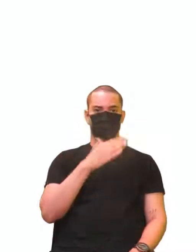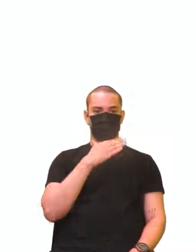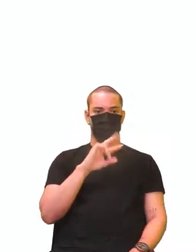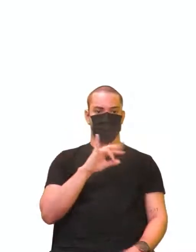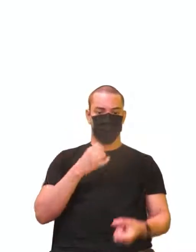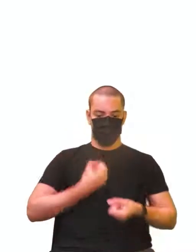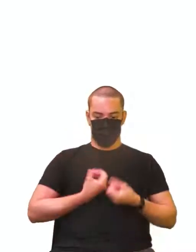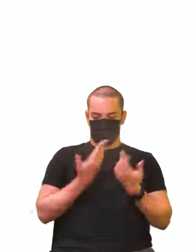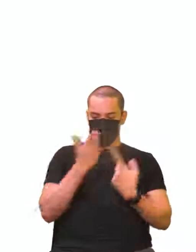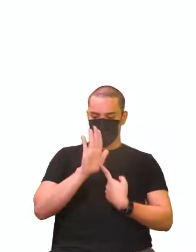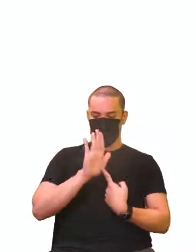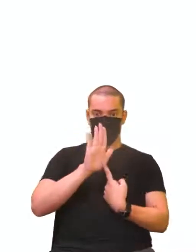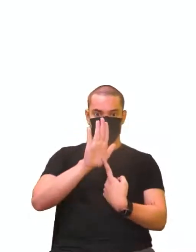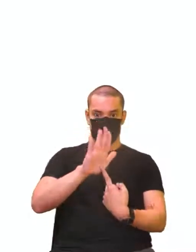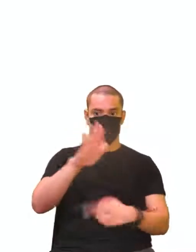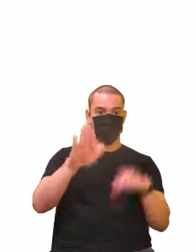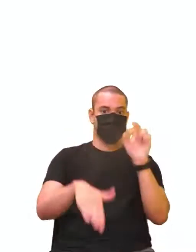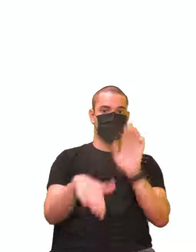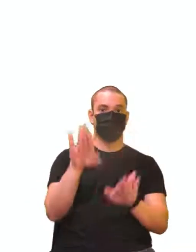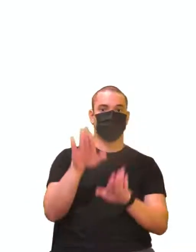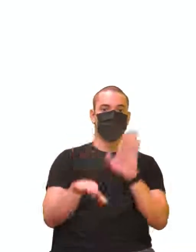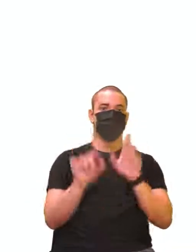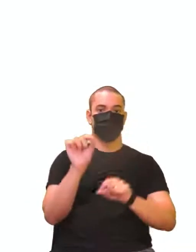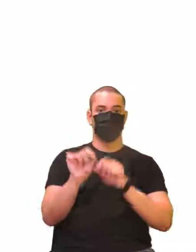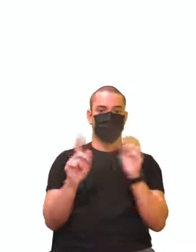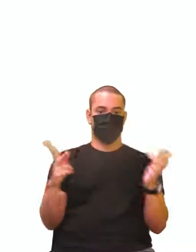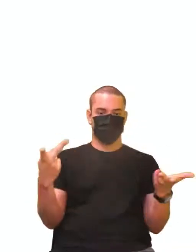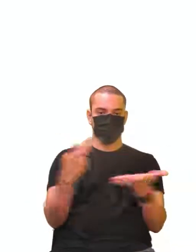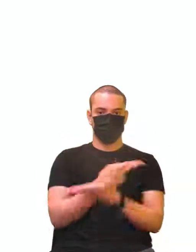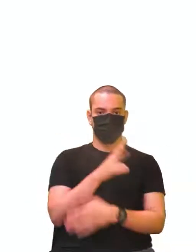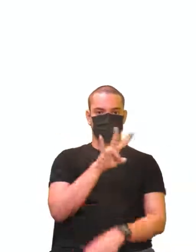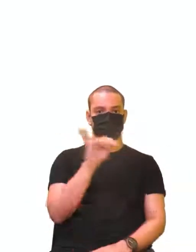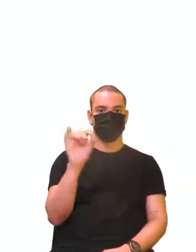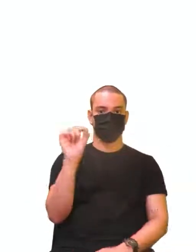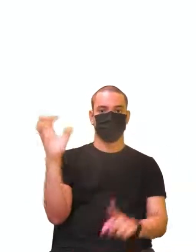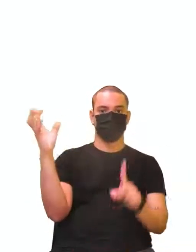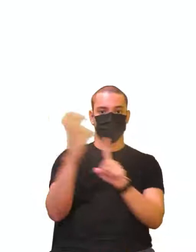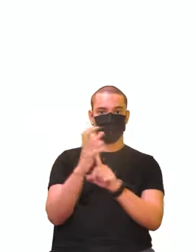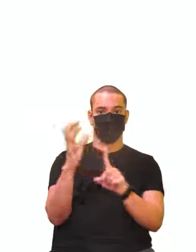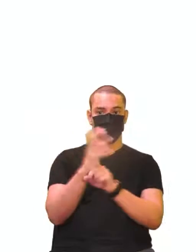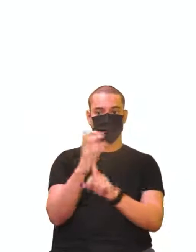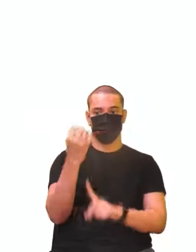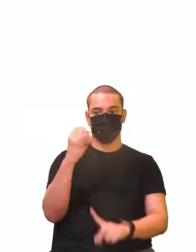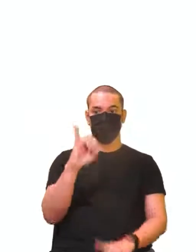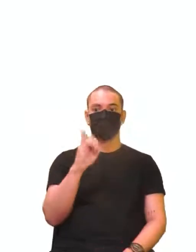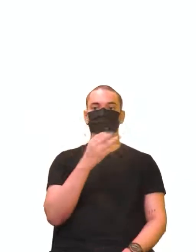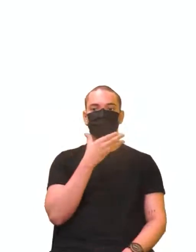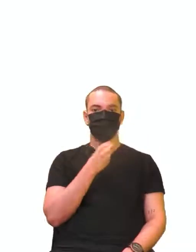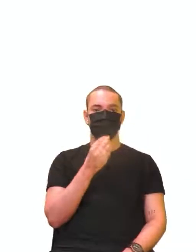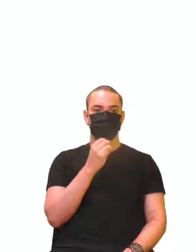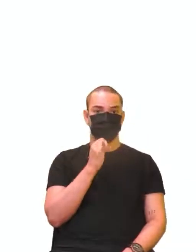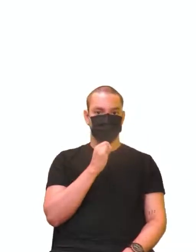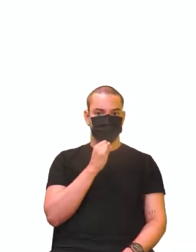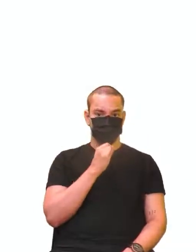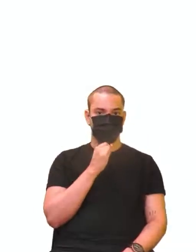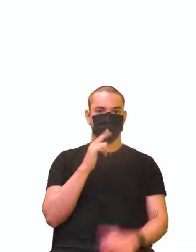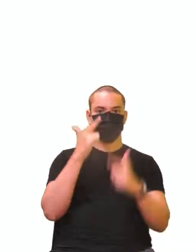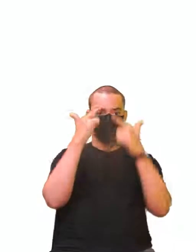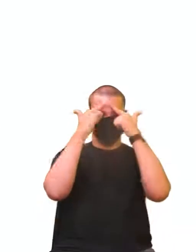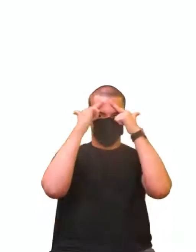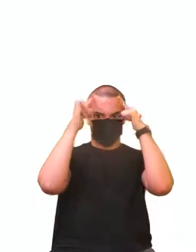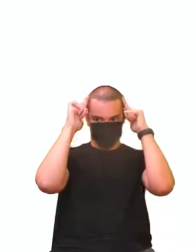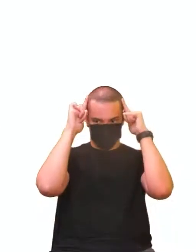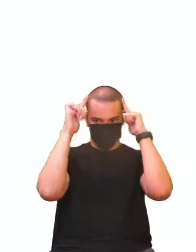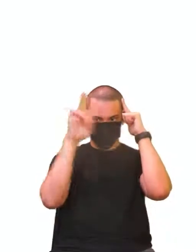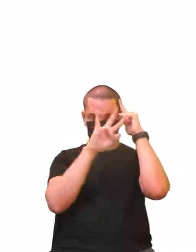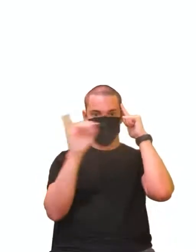se expressar. Dependendo do que for, né, vai ser influenciada. Se for homem, no caso a calvície, né,